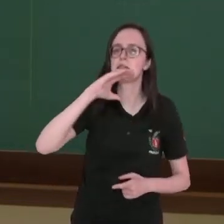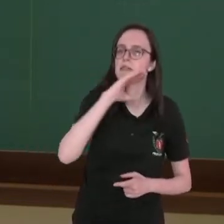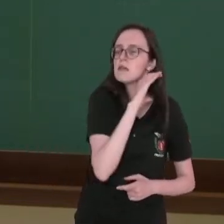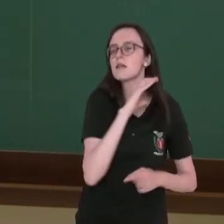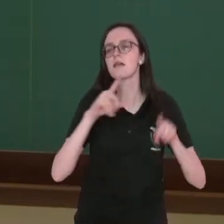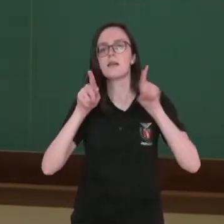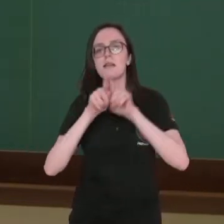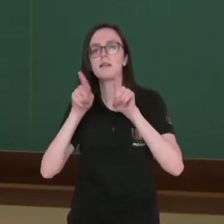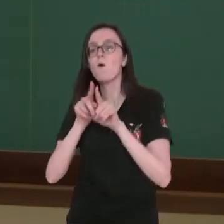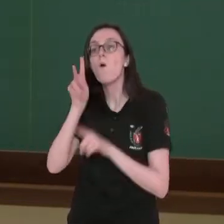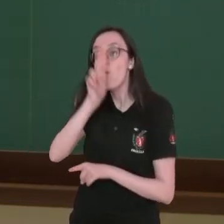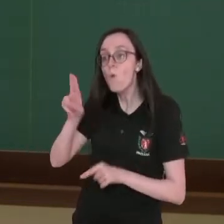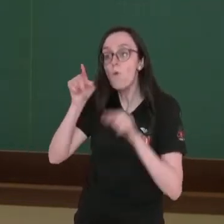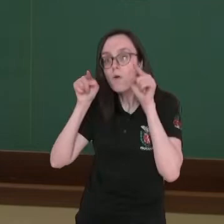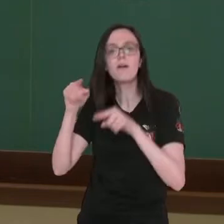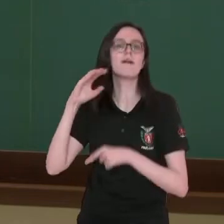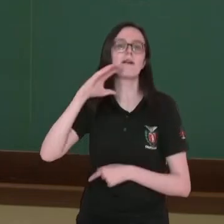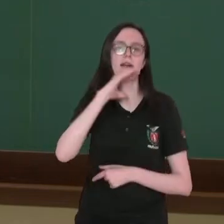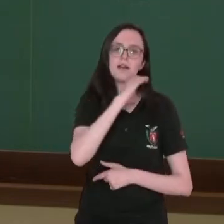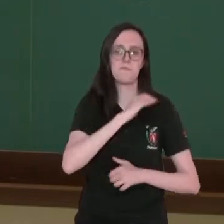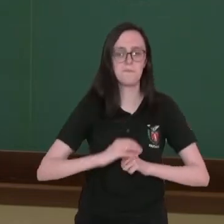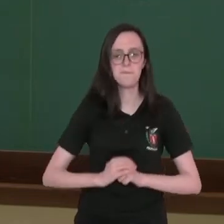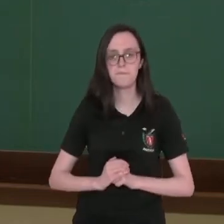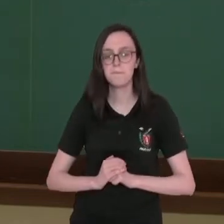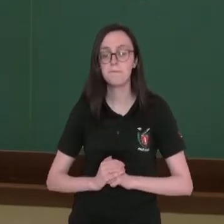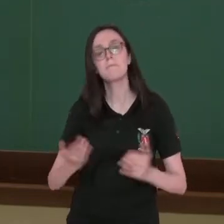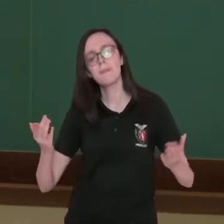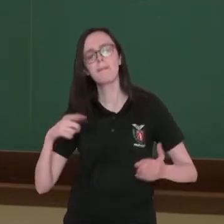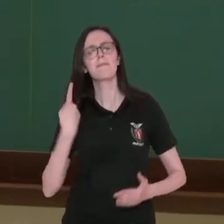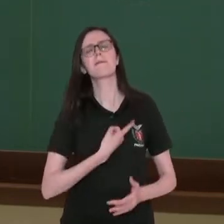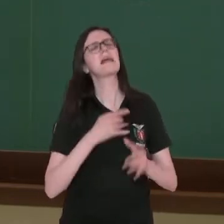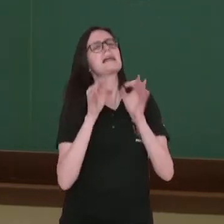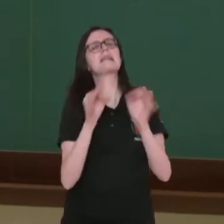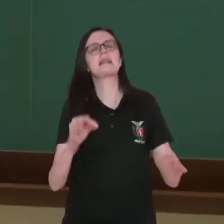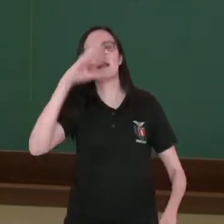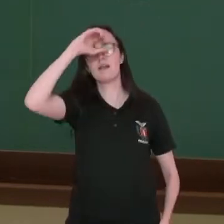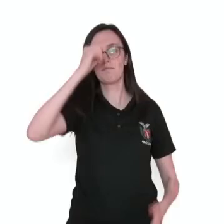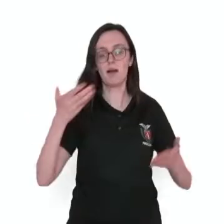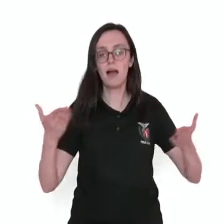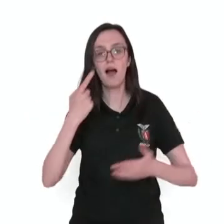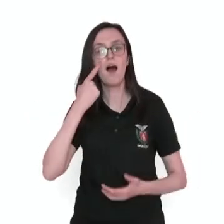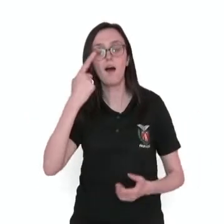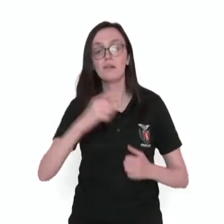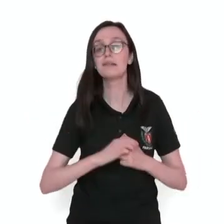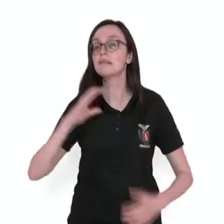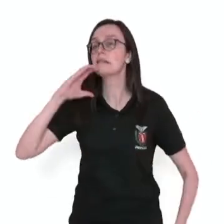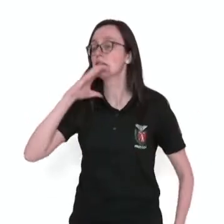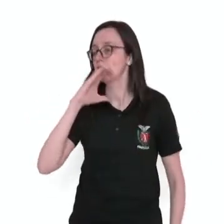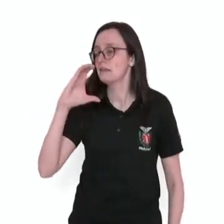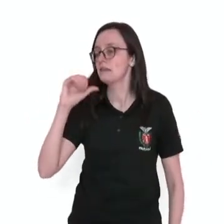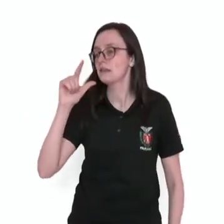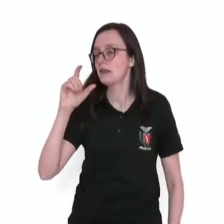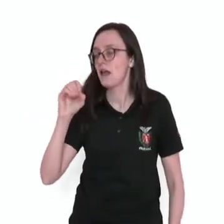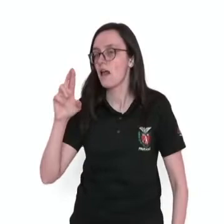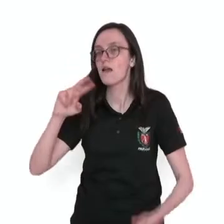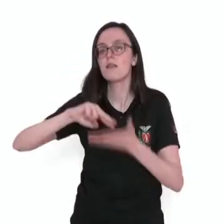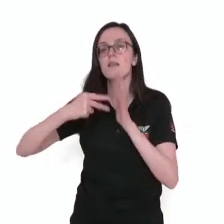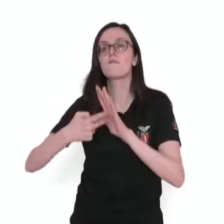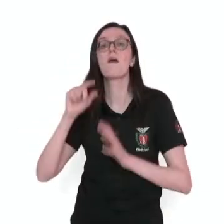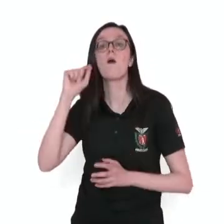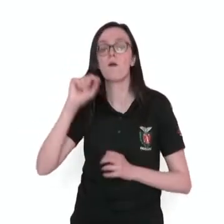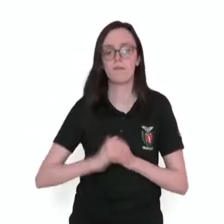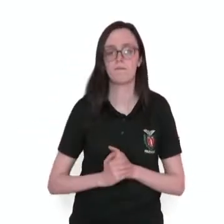as aplicabilidades do calor. Então vamos lá, bem simples. Pessoal, calor, o que é calor?